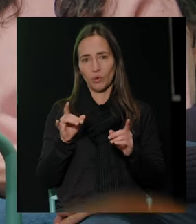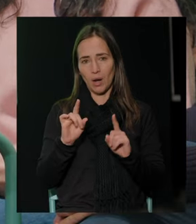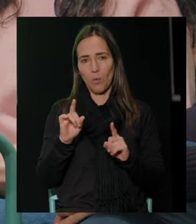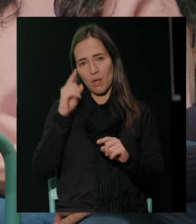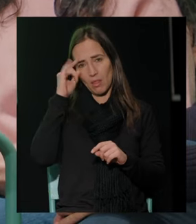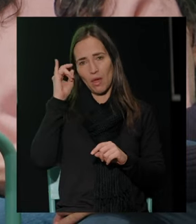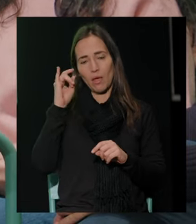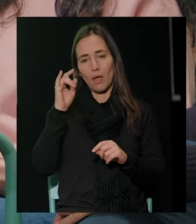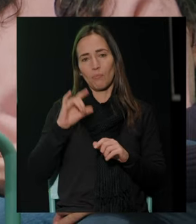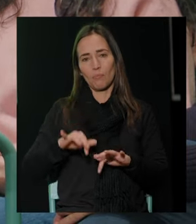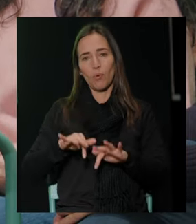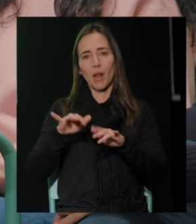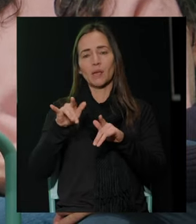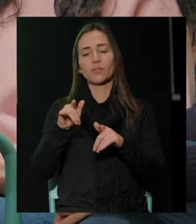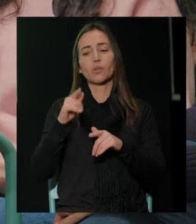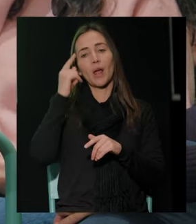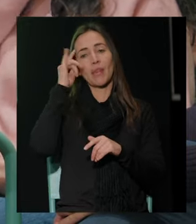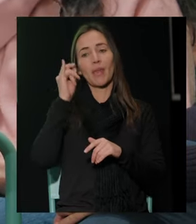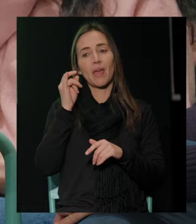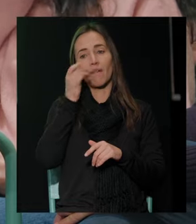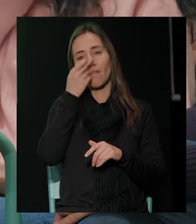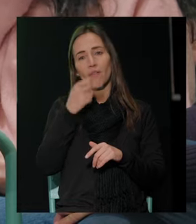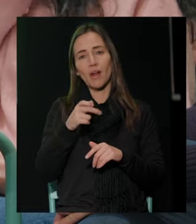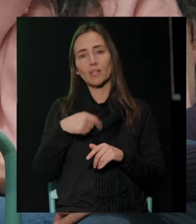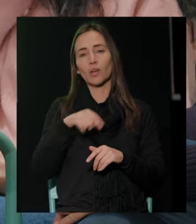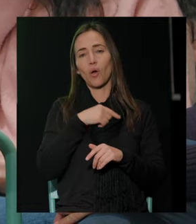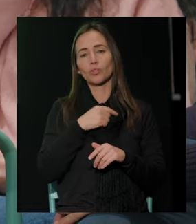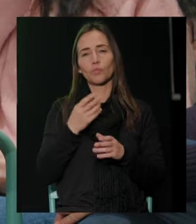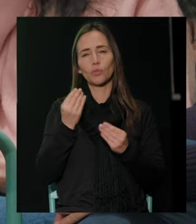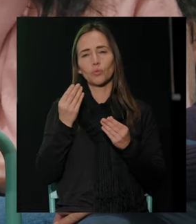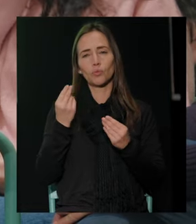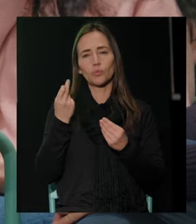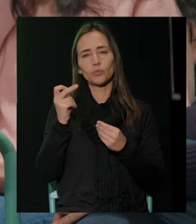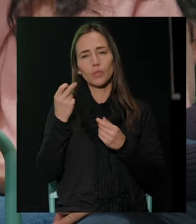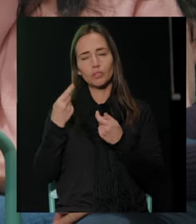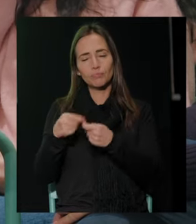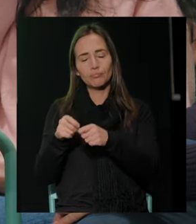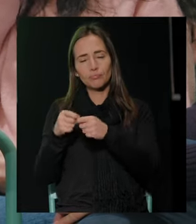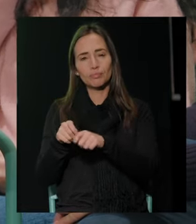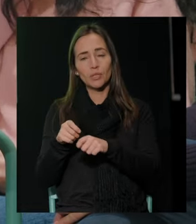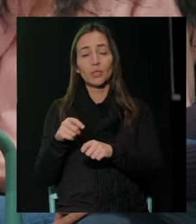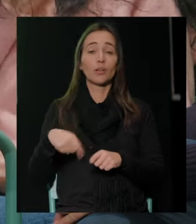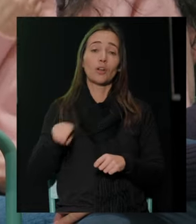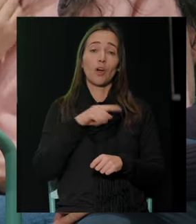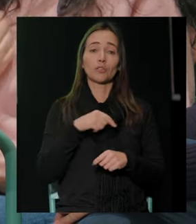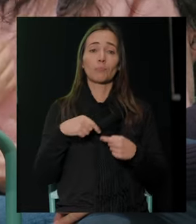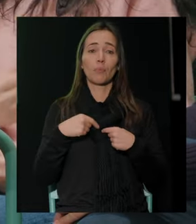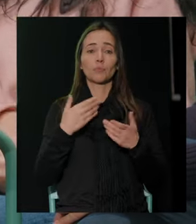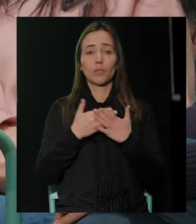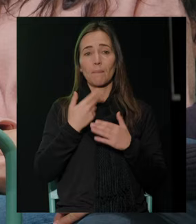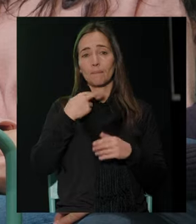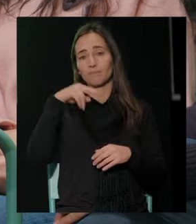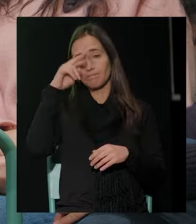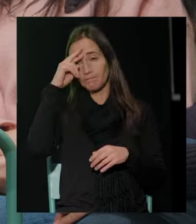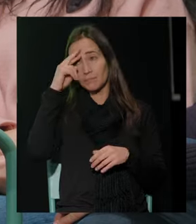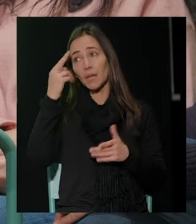progresso, mas é esta ideia de fragilidade que nós fomos escondendo durante séculos. Nós fomos enganando-nos a nós próprios, dizendo, bem, nós